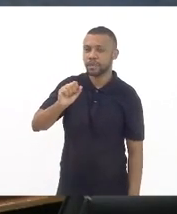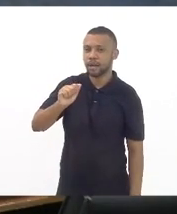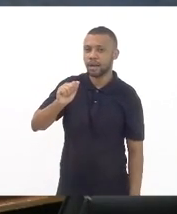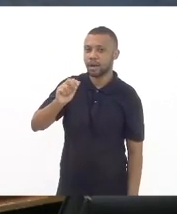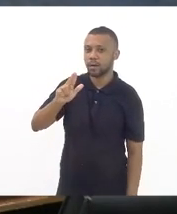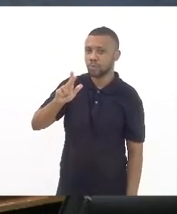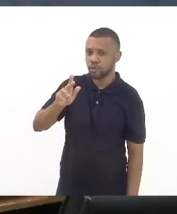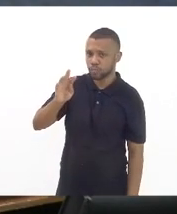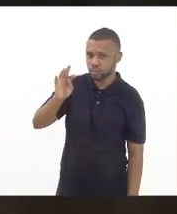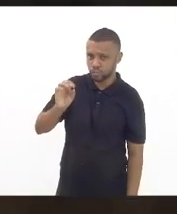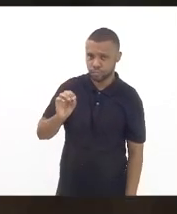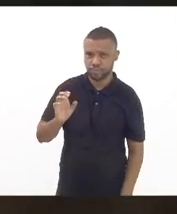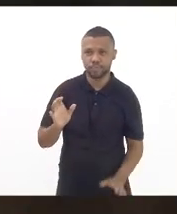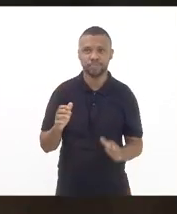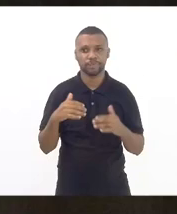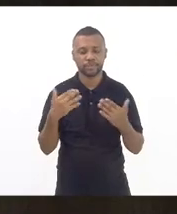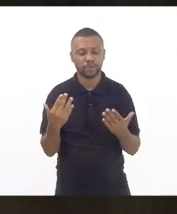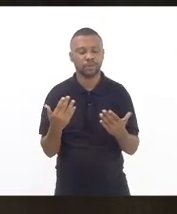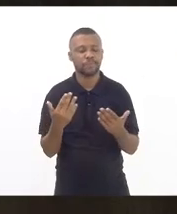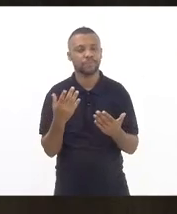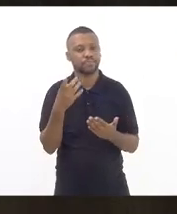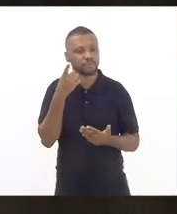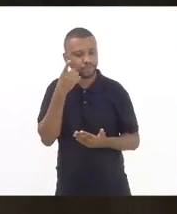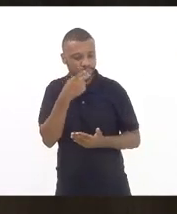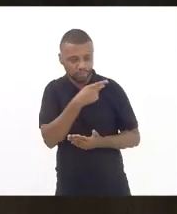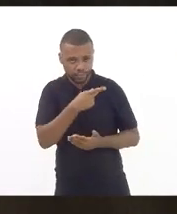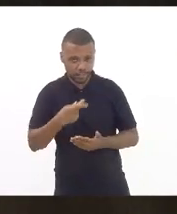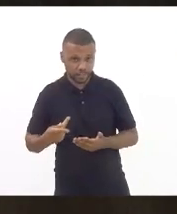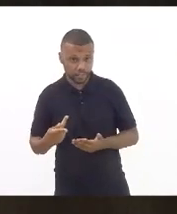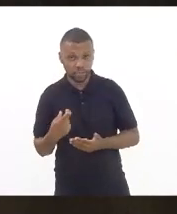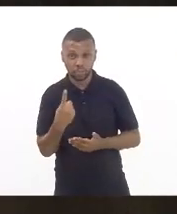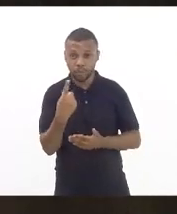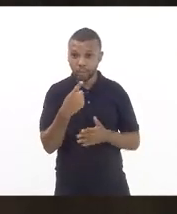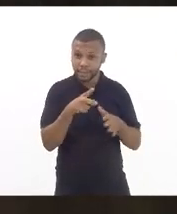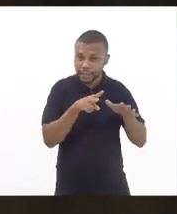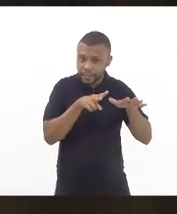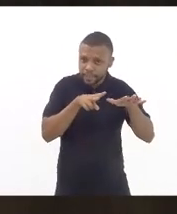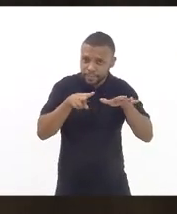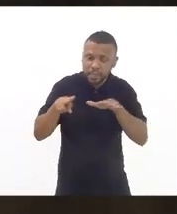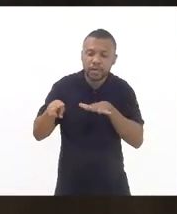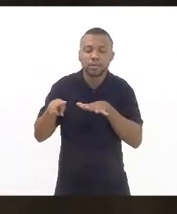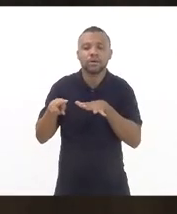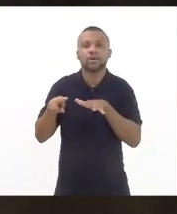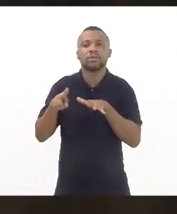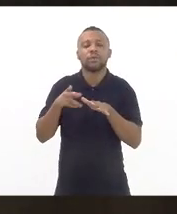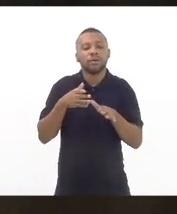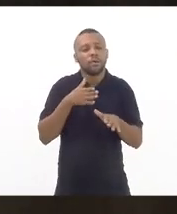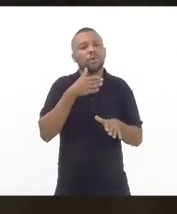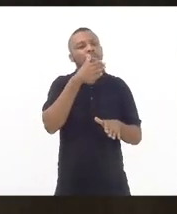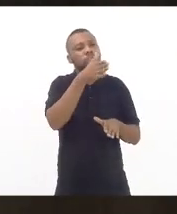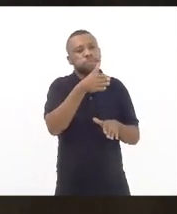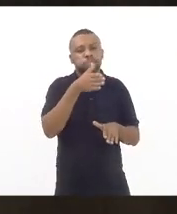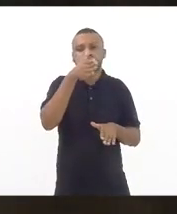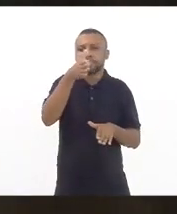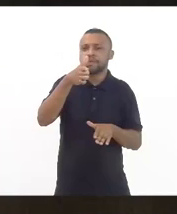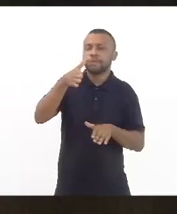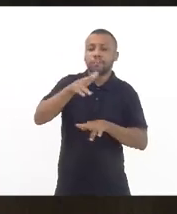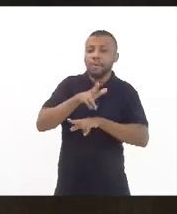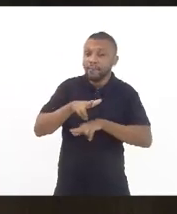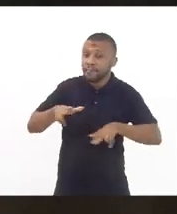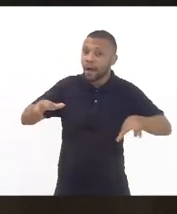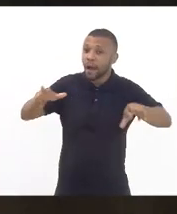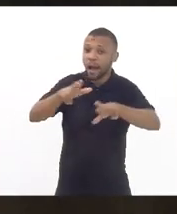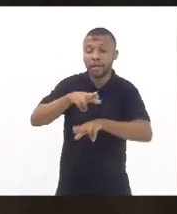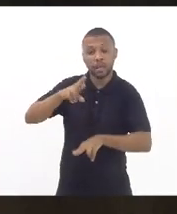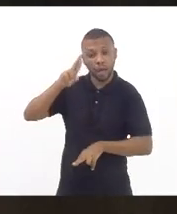Há mais ou menos uma semana que eu estou percorrendo diversas autoridades em busca de